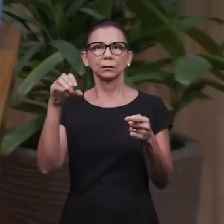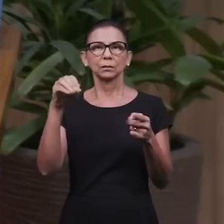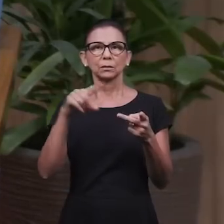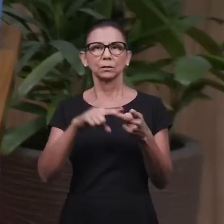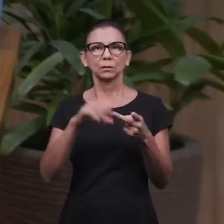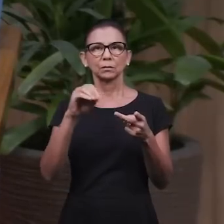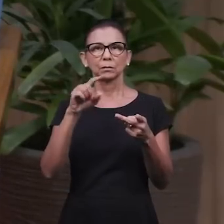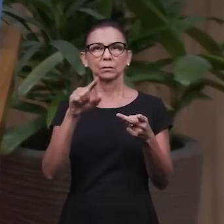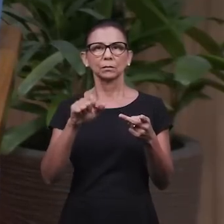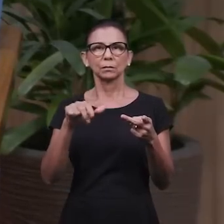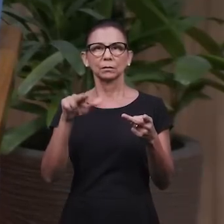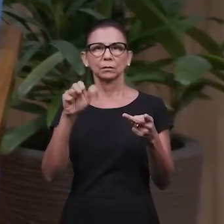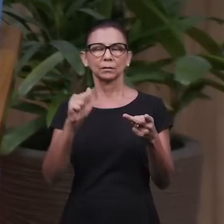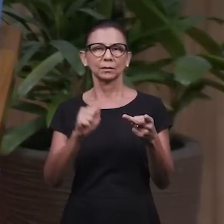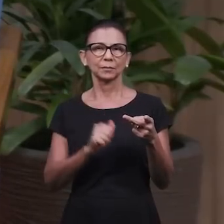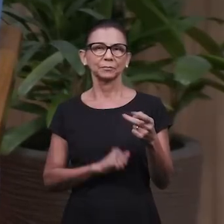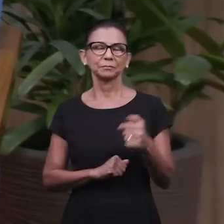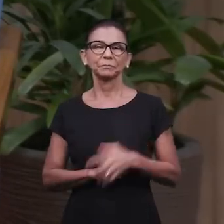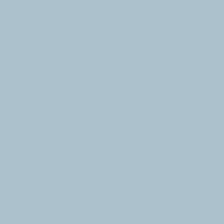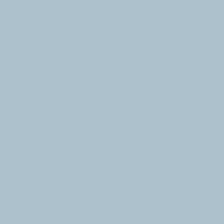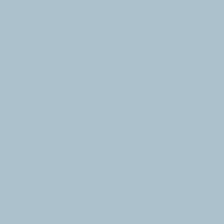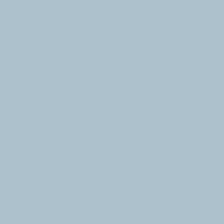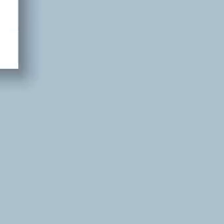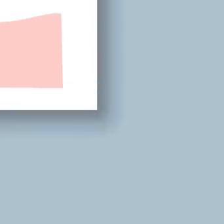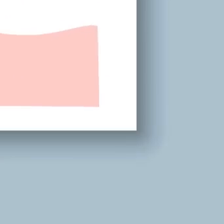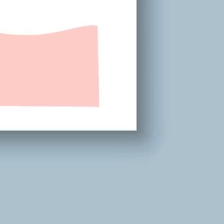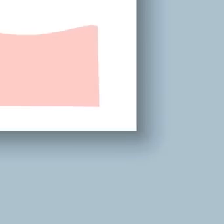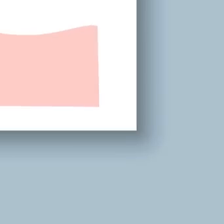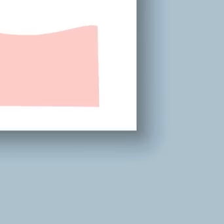João Paulo Návega e Osana Leal.